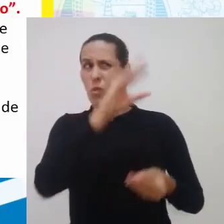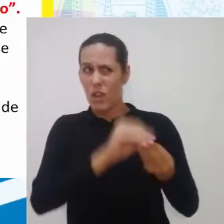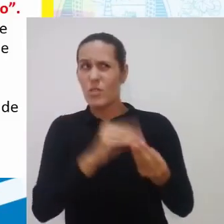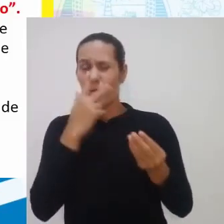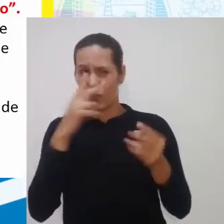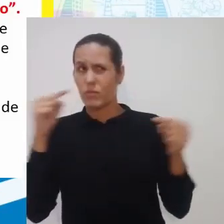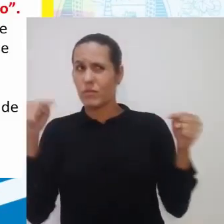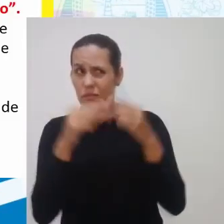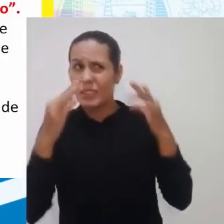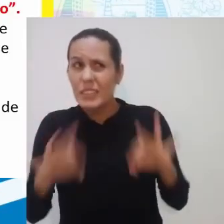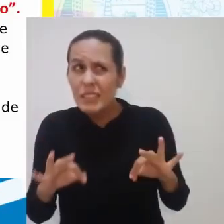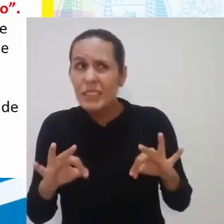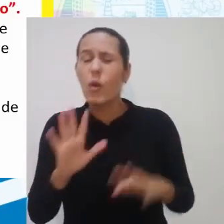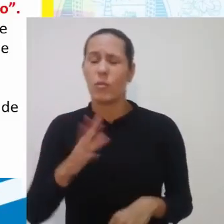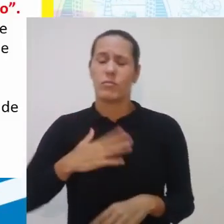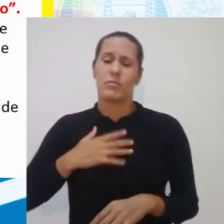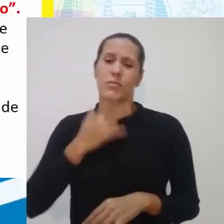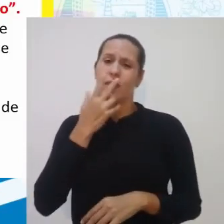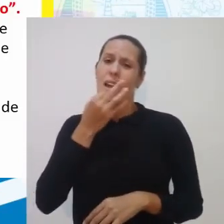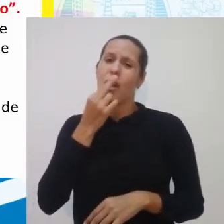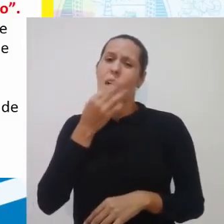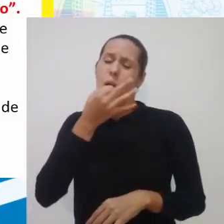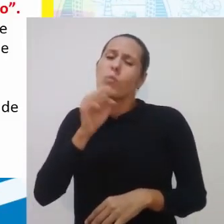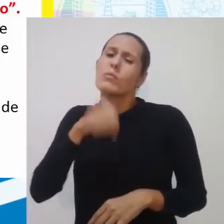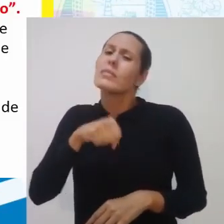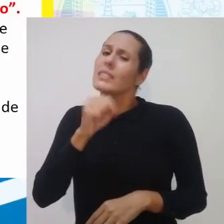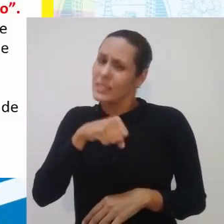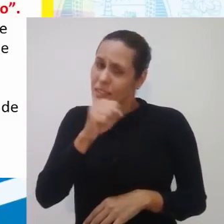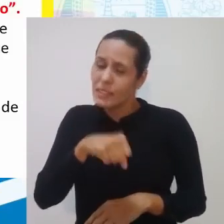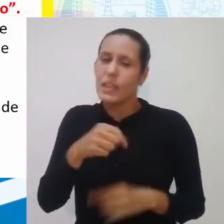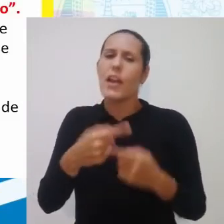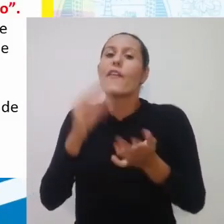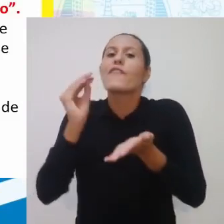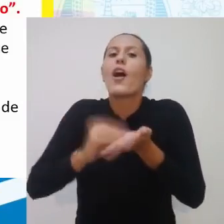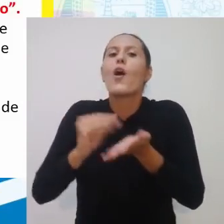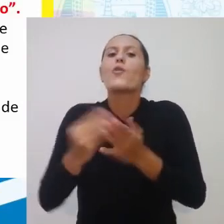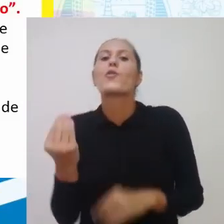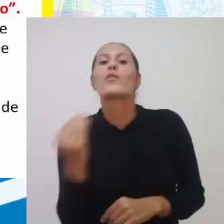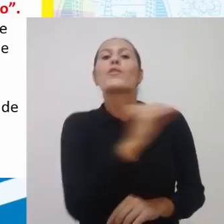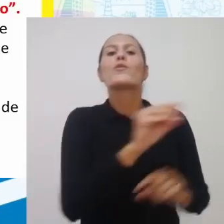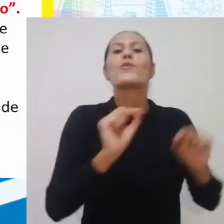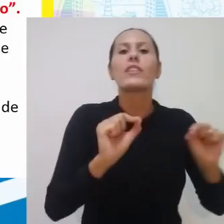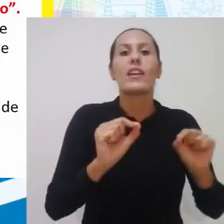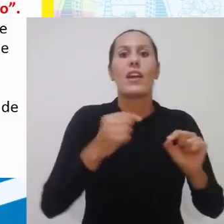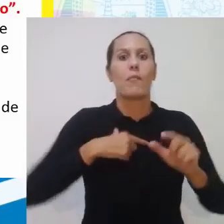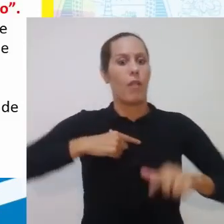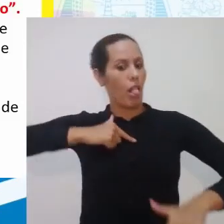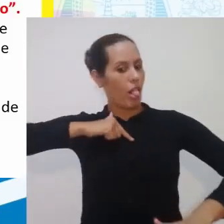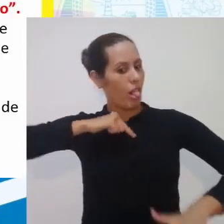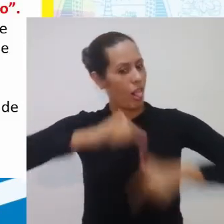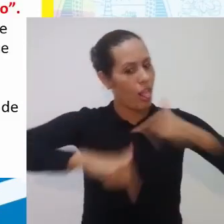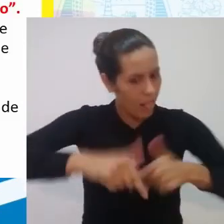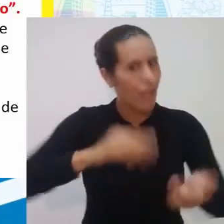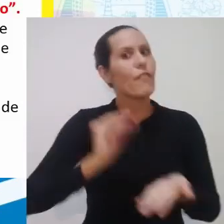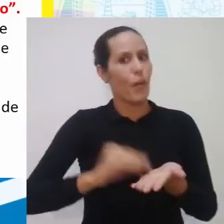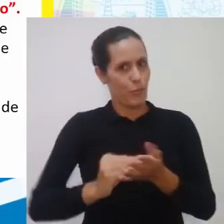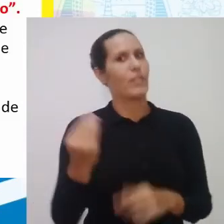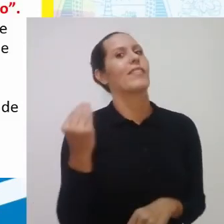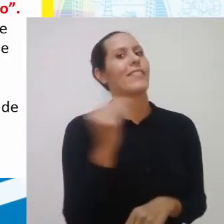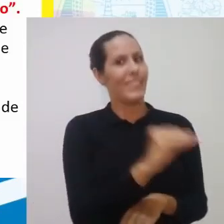feito pelo meme foi fiel? Eu acho que sim. Só faltou inserir ali a parte do muito